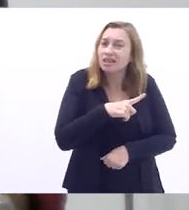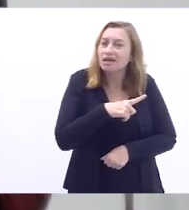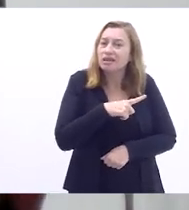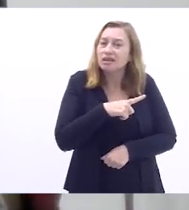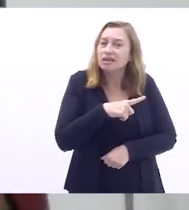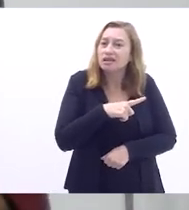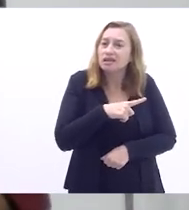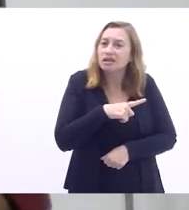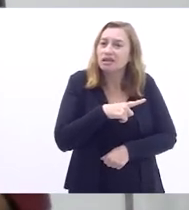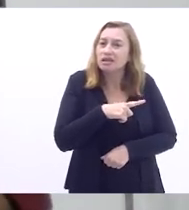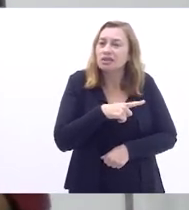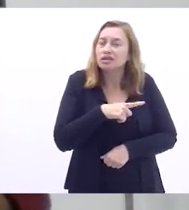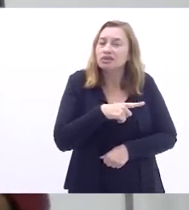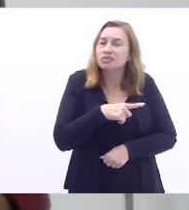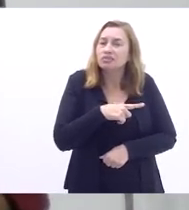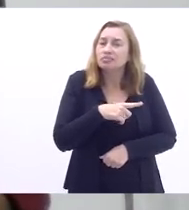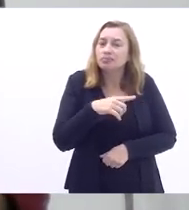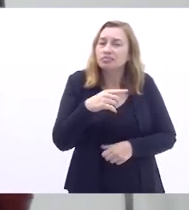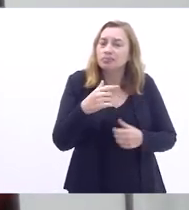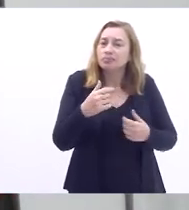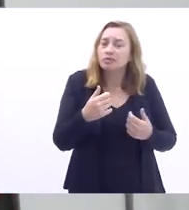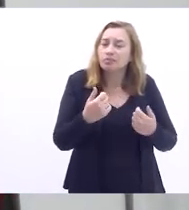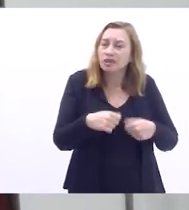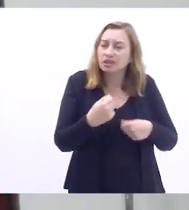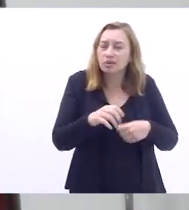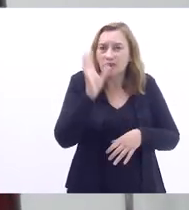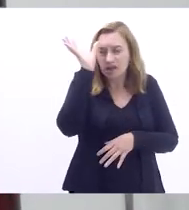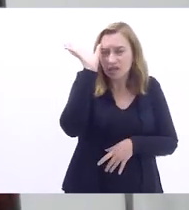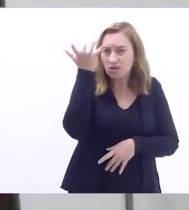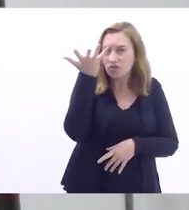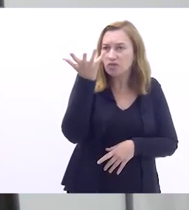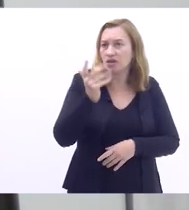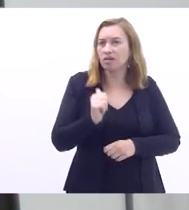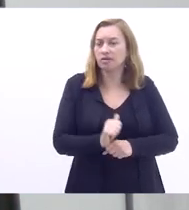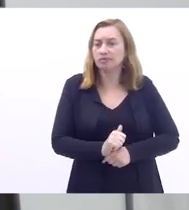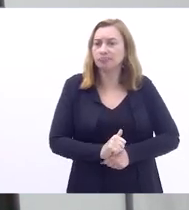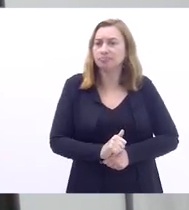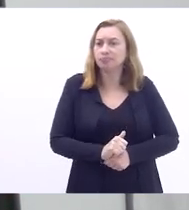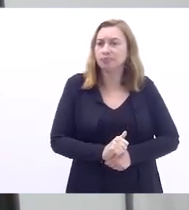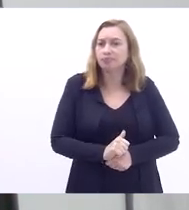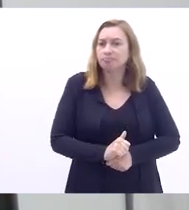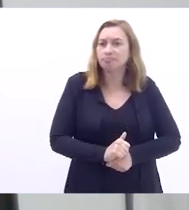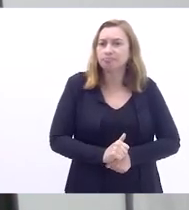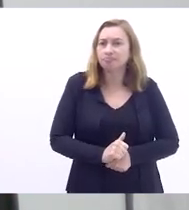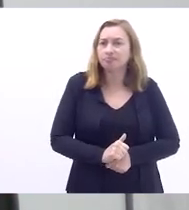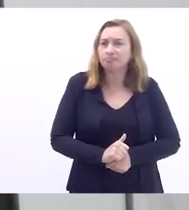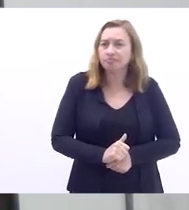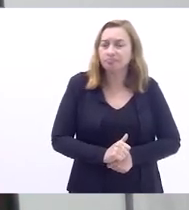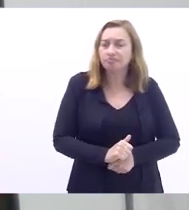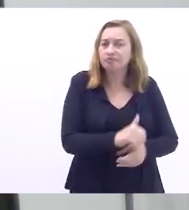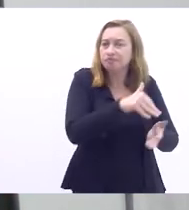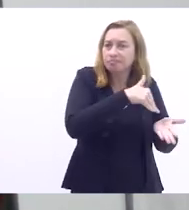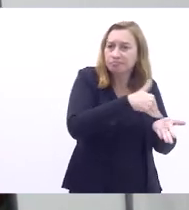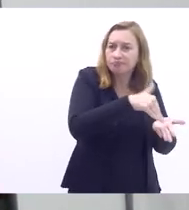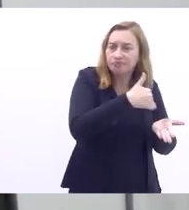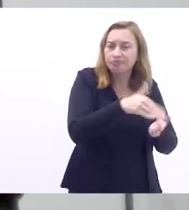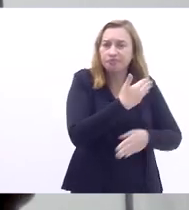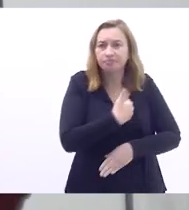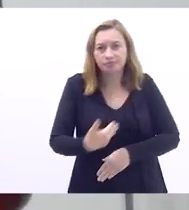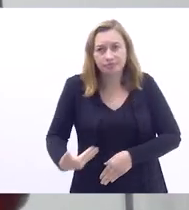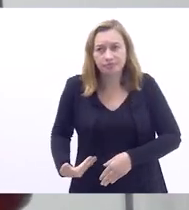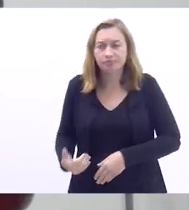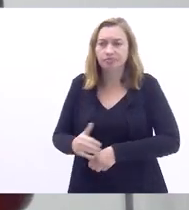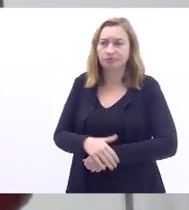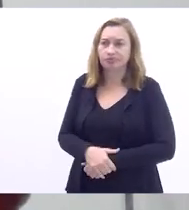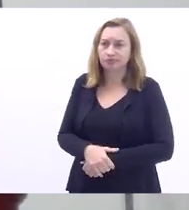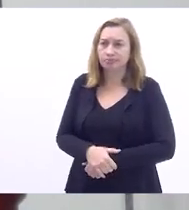passando ou precisando solucionar é fazer uma força-tarefa em E aí secretarias de governo